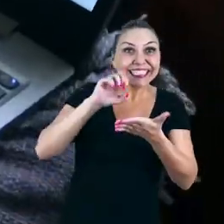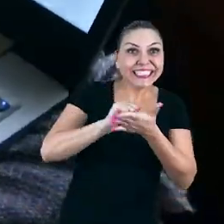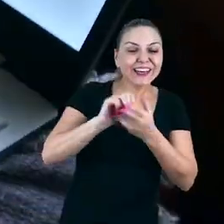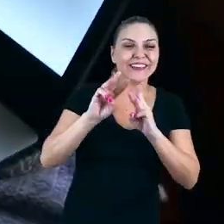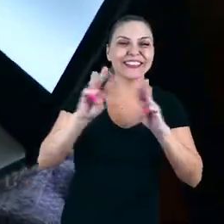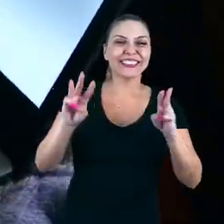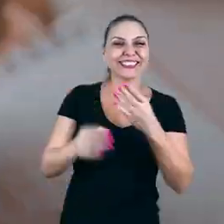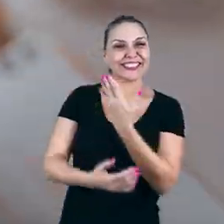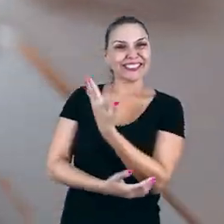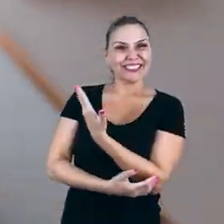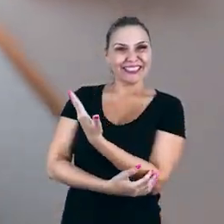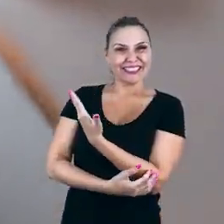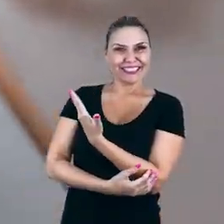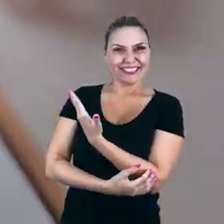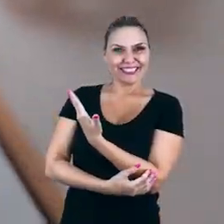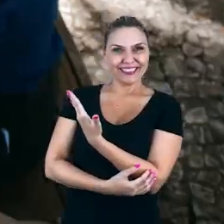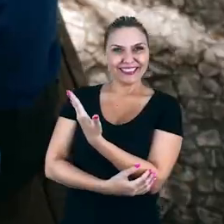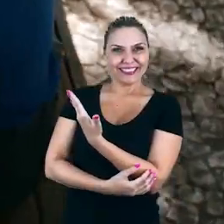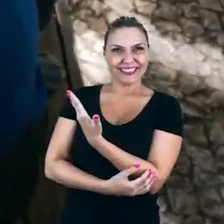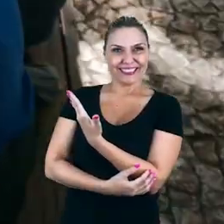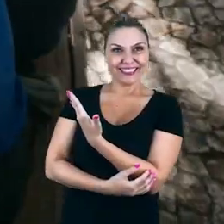em